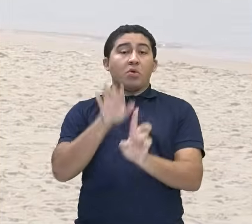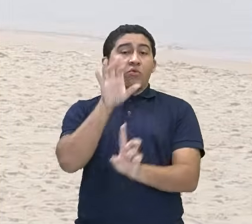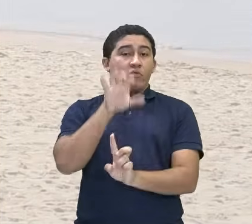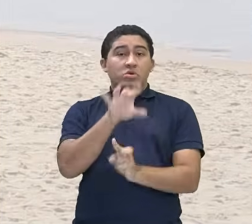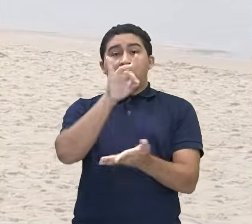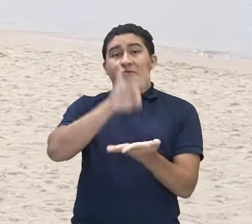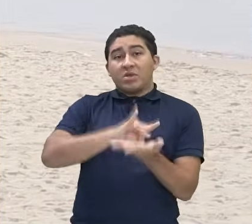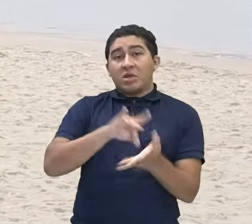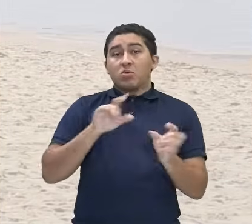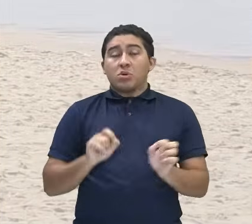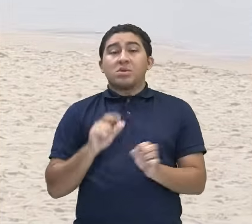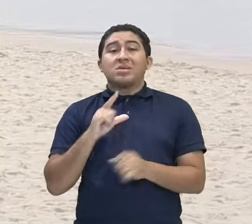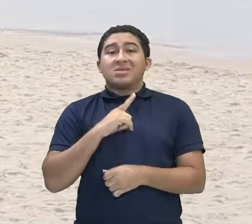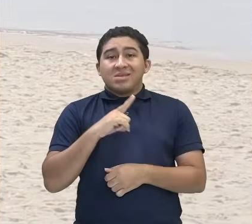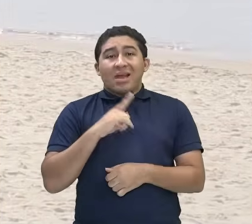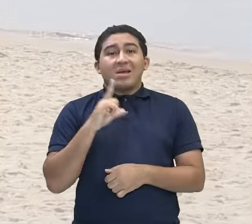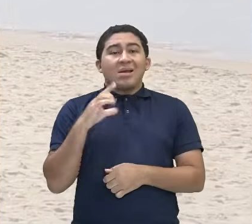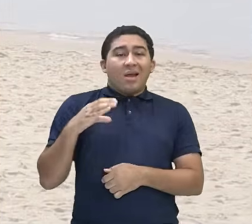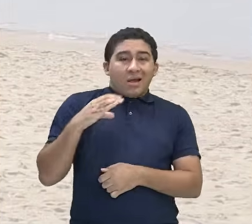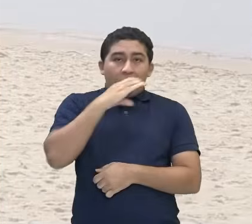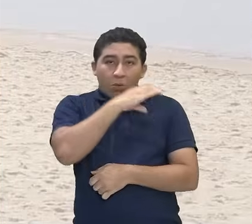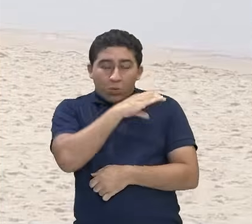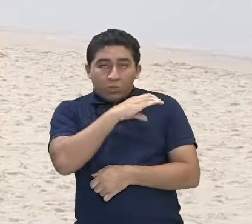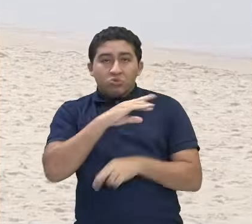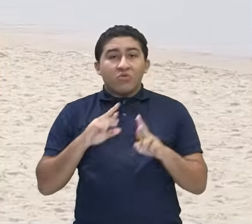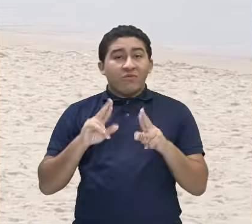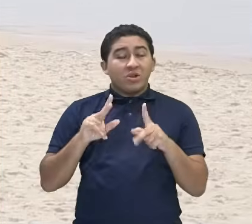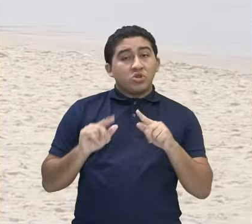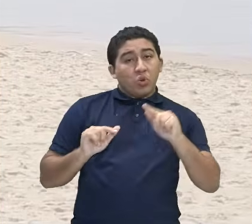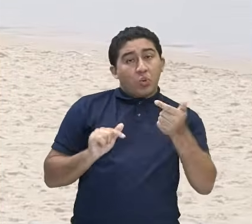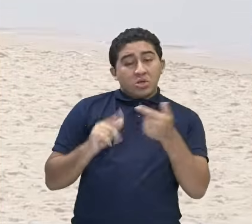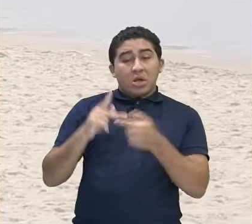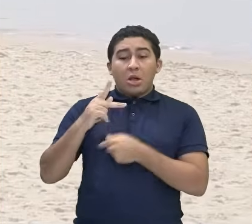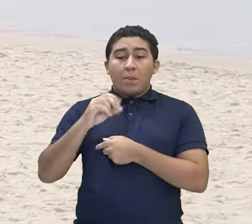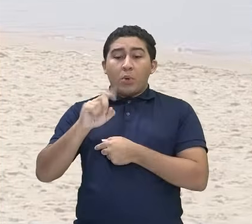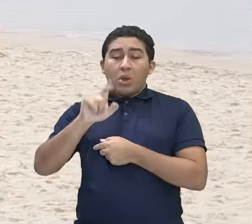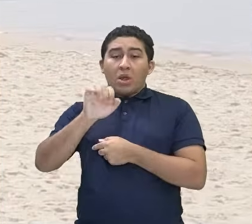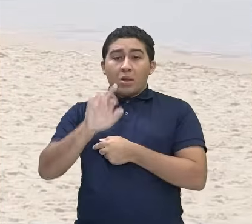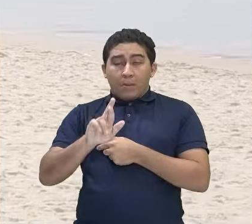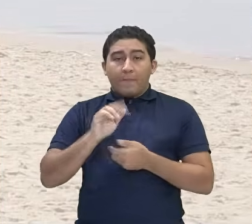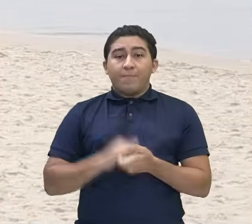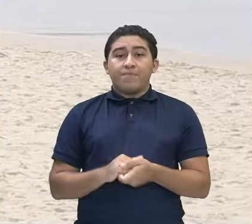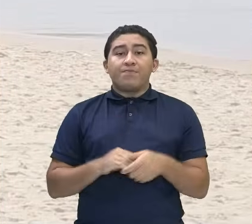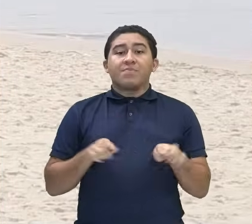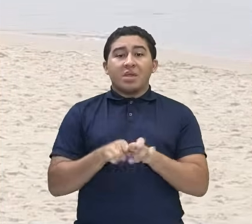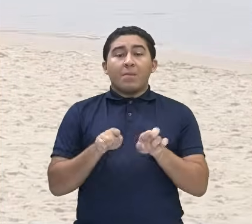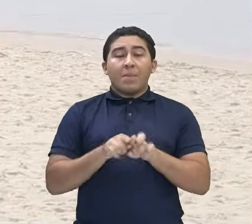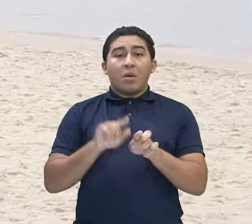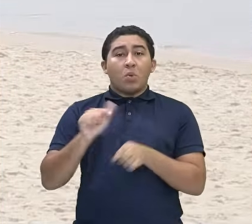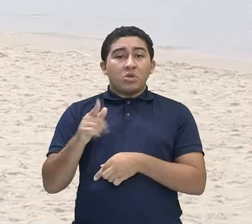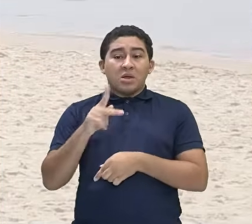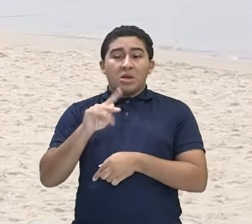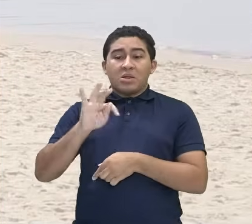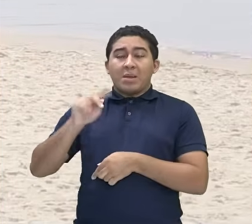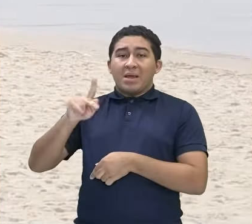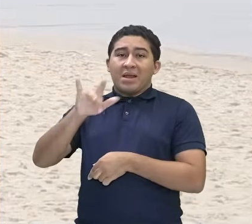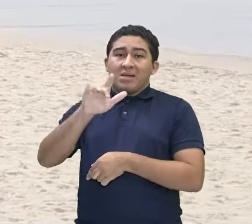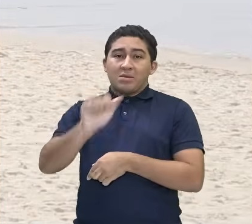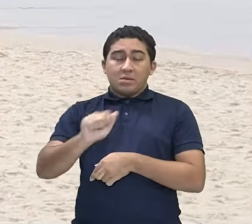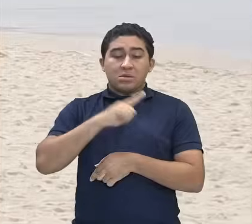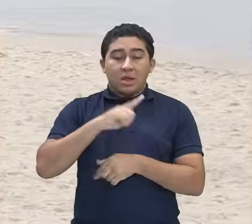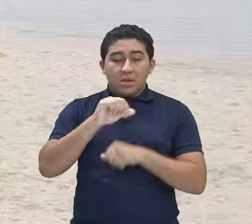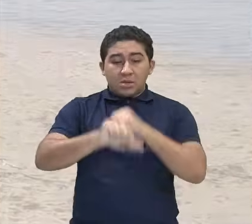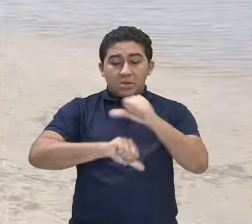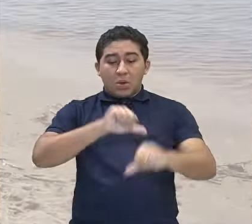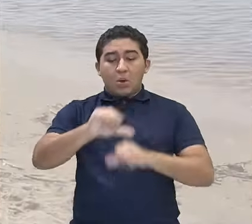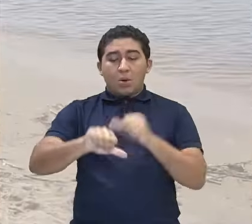também bem mais quente, diferente de uma zona polar, que vai estar no polo, e a temperada que está nessa faixa de transição.